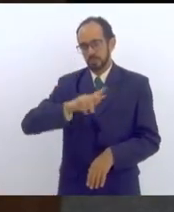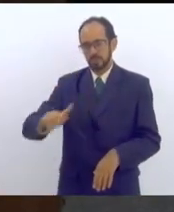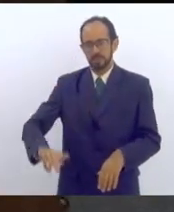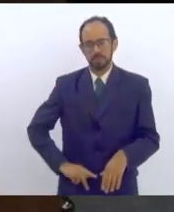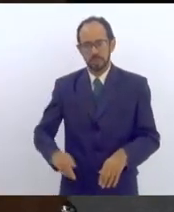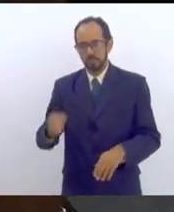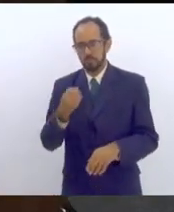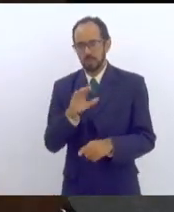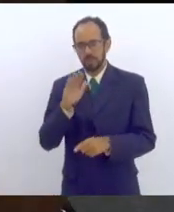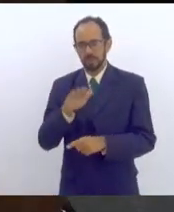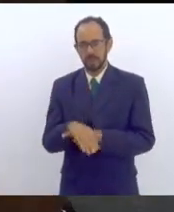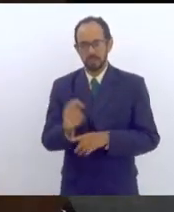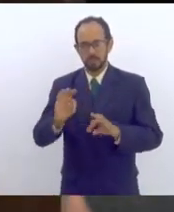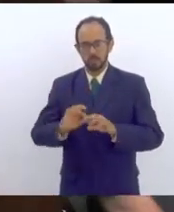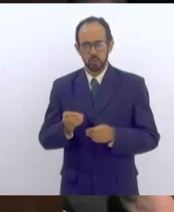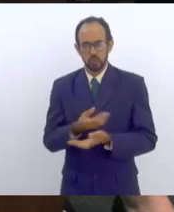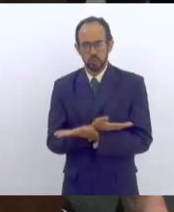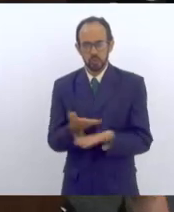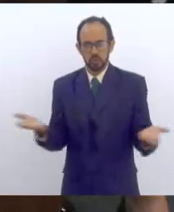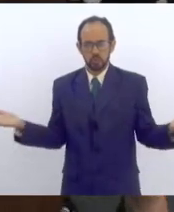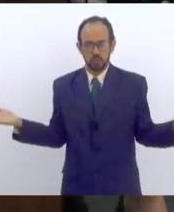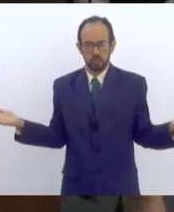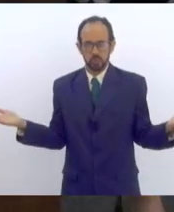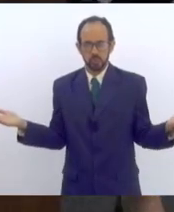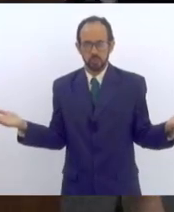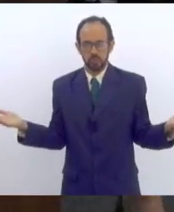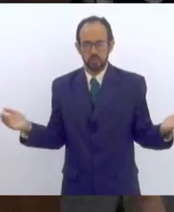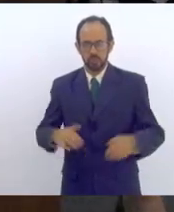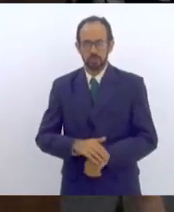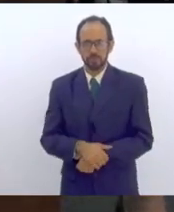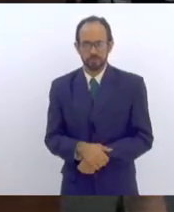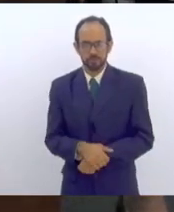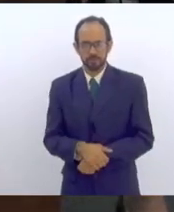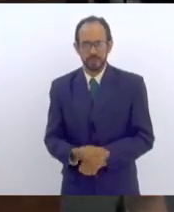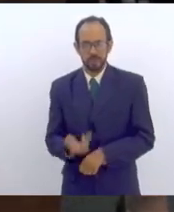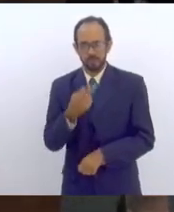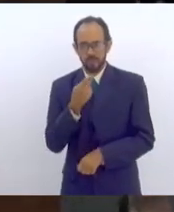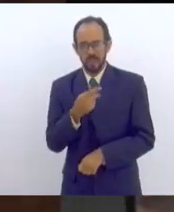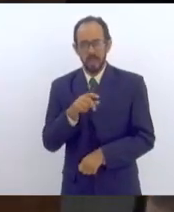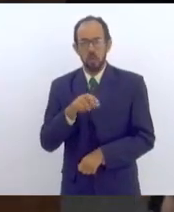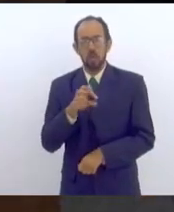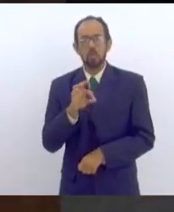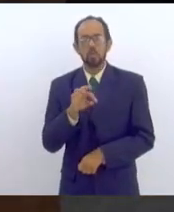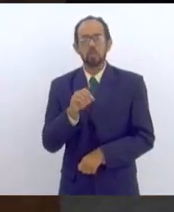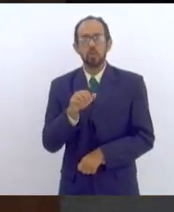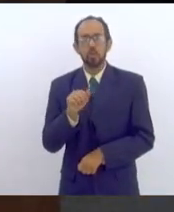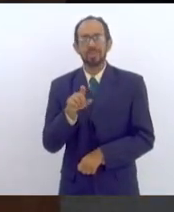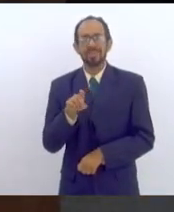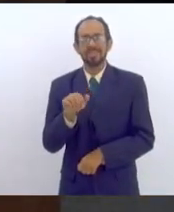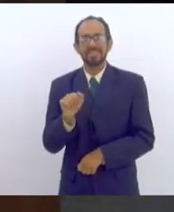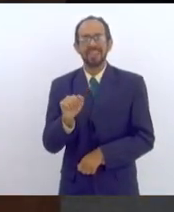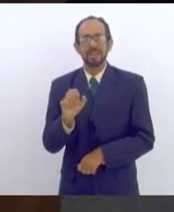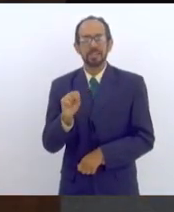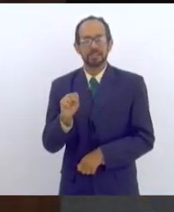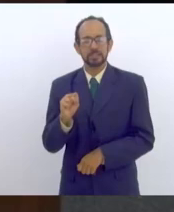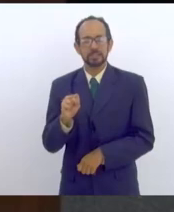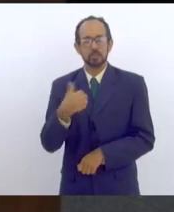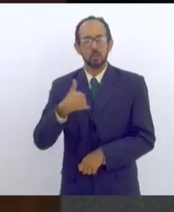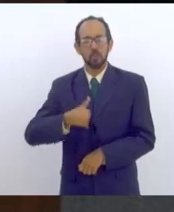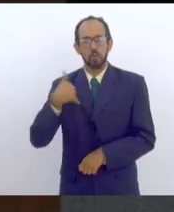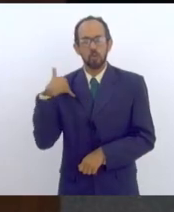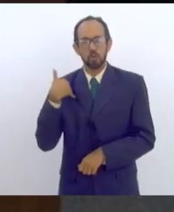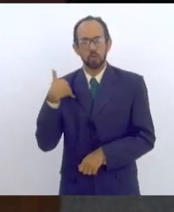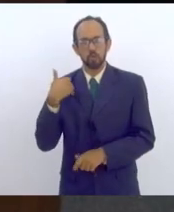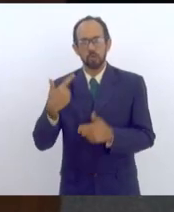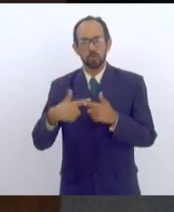e todas. Eu falo todas com a boca cheia, porque fico muito feliz de ter